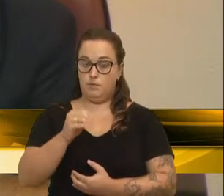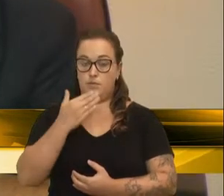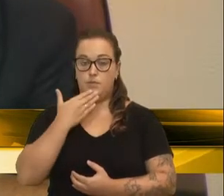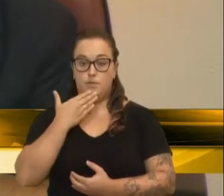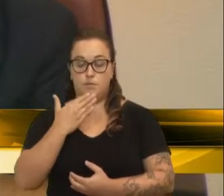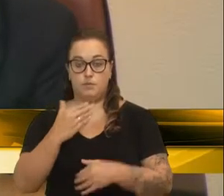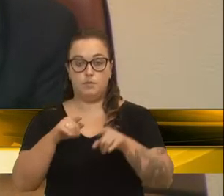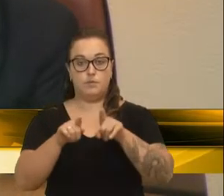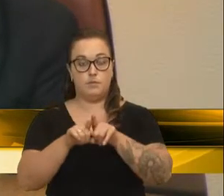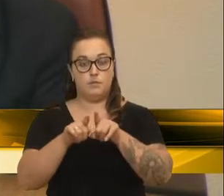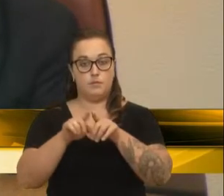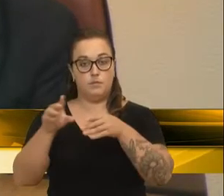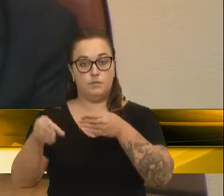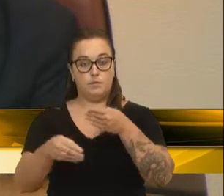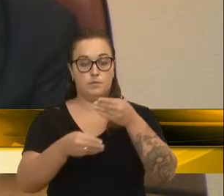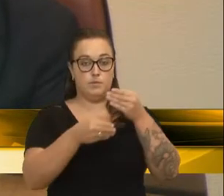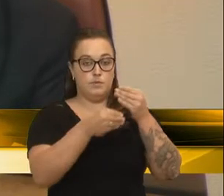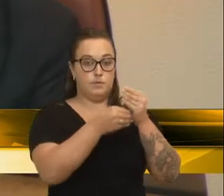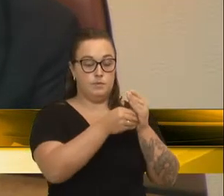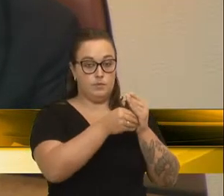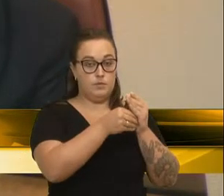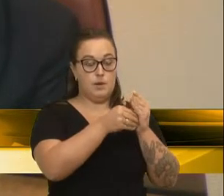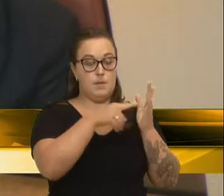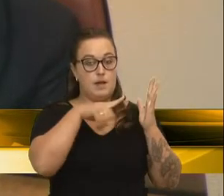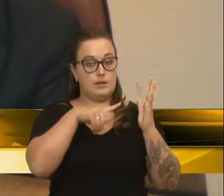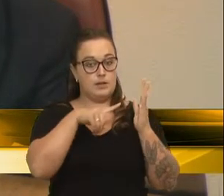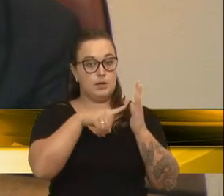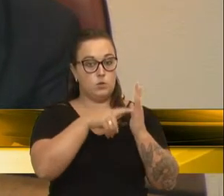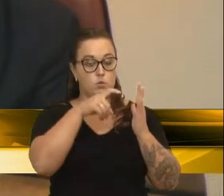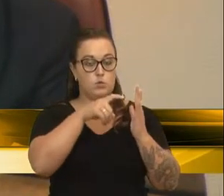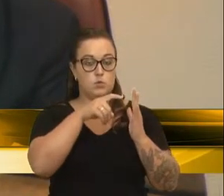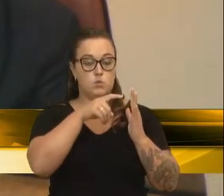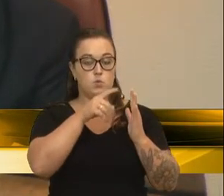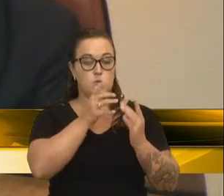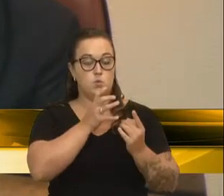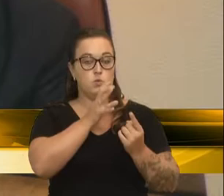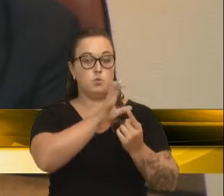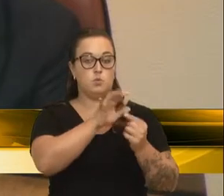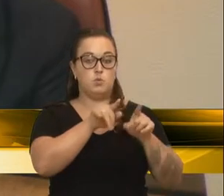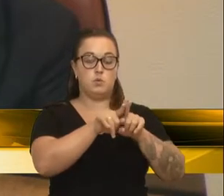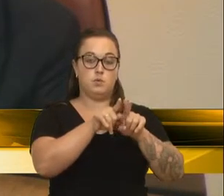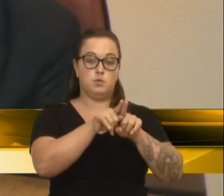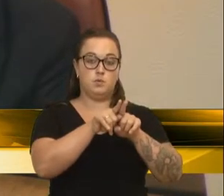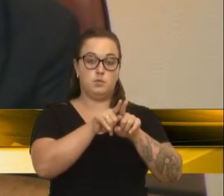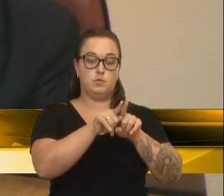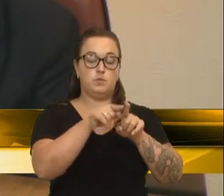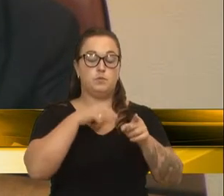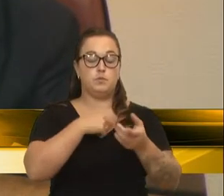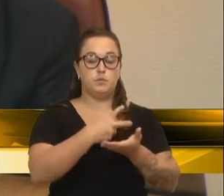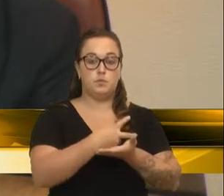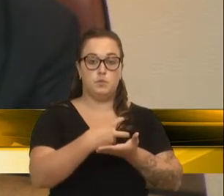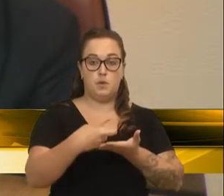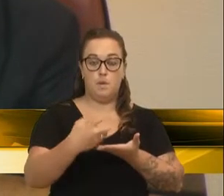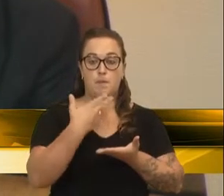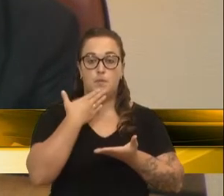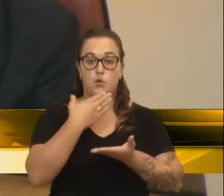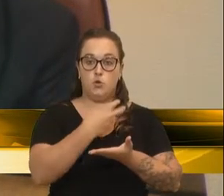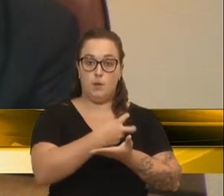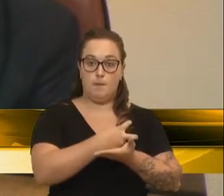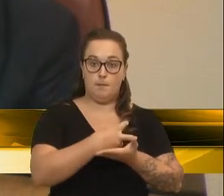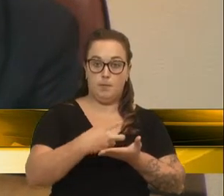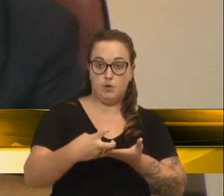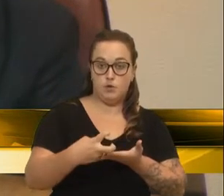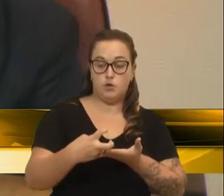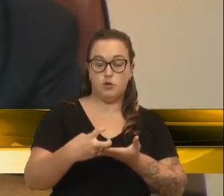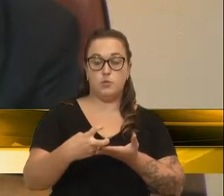juntada aos autos da denúncia formulada pedido de impeachment do senhor prefeito da anexa impressão da correspondência eletrônica, abre parênteses,